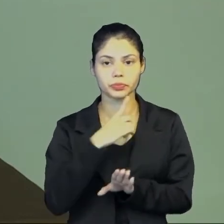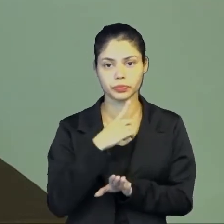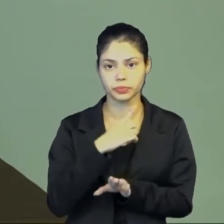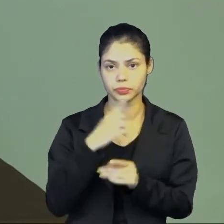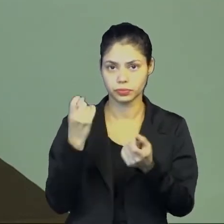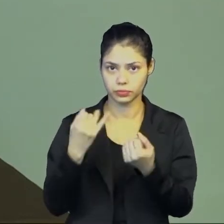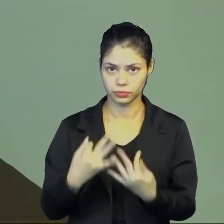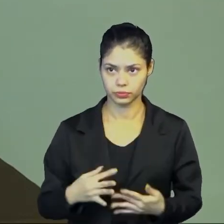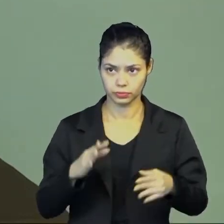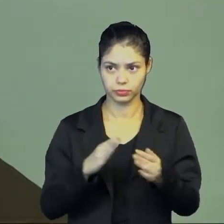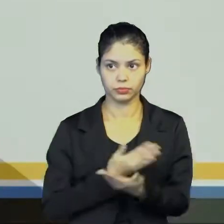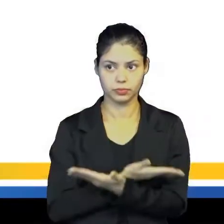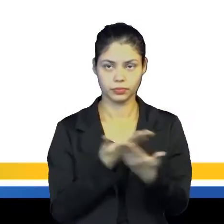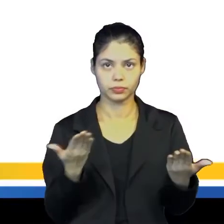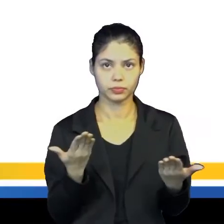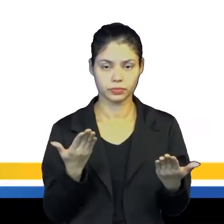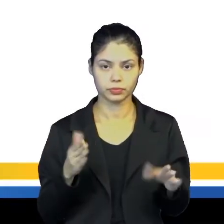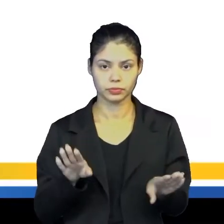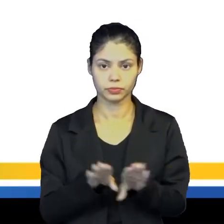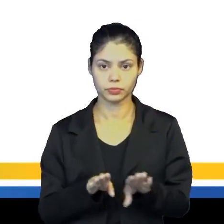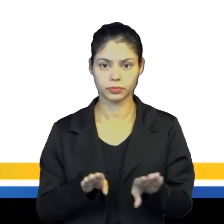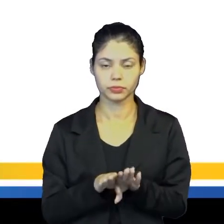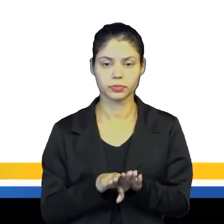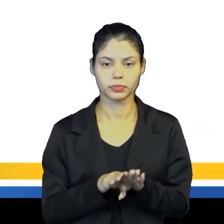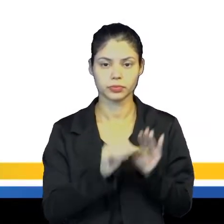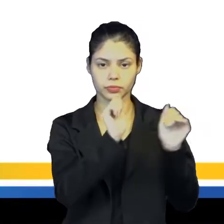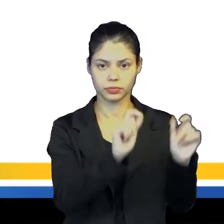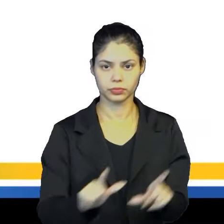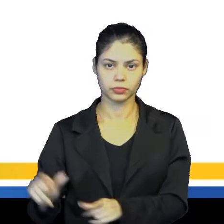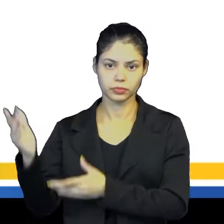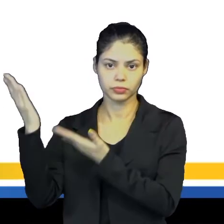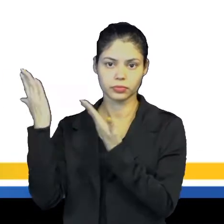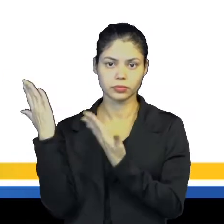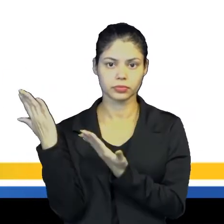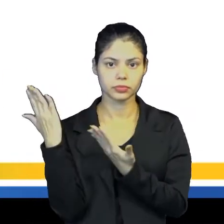tá bom? Vamos lá, acompanhe aí comigo no texto.